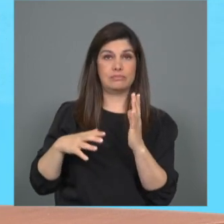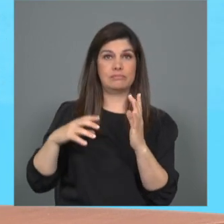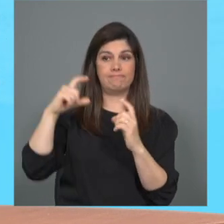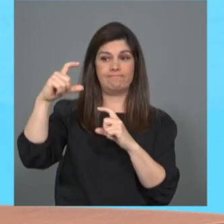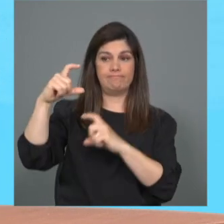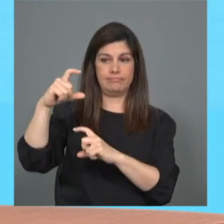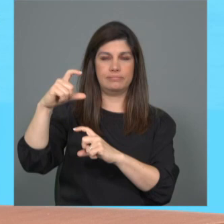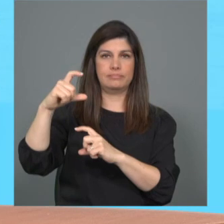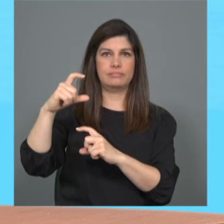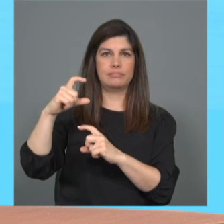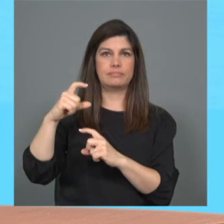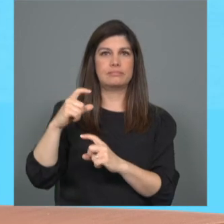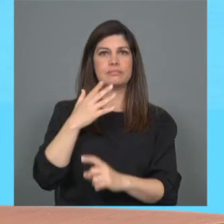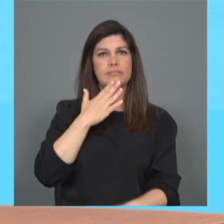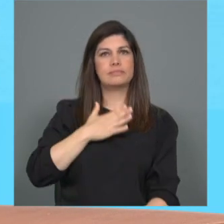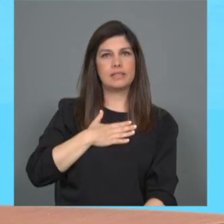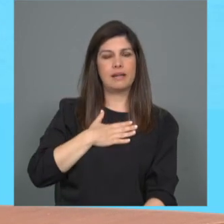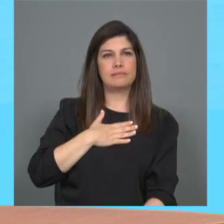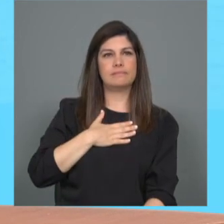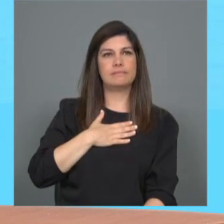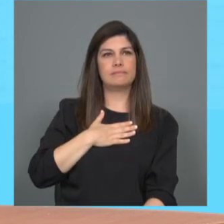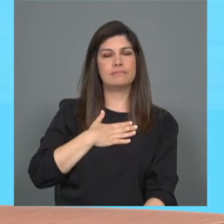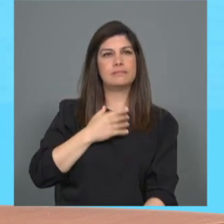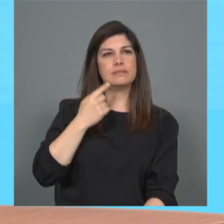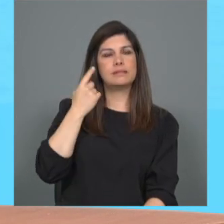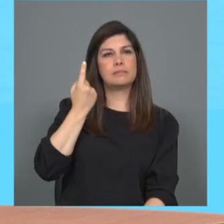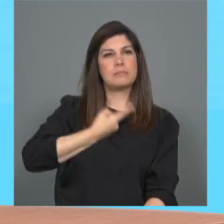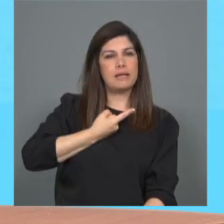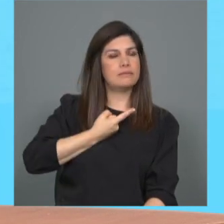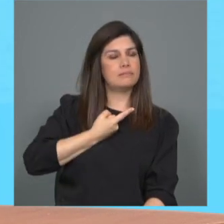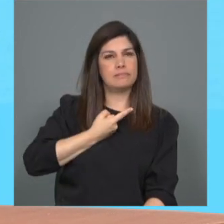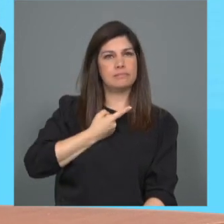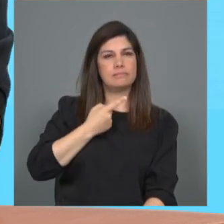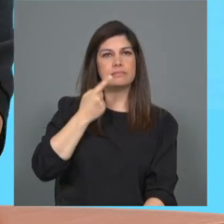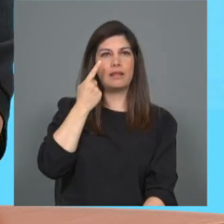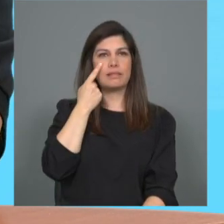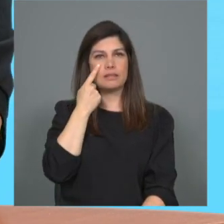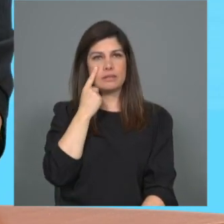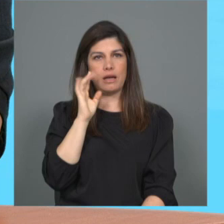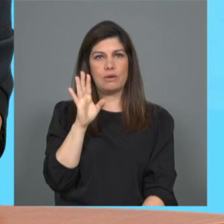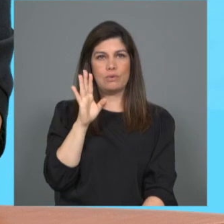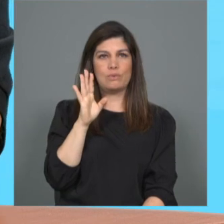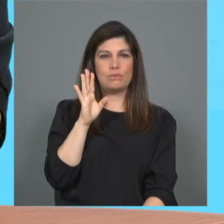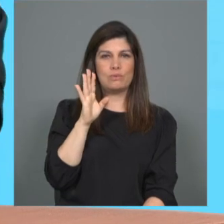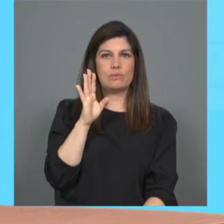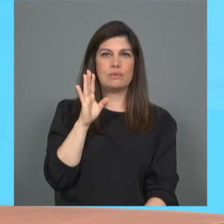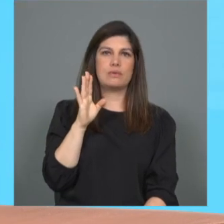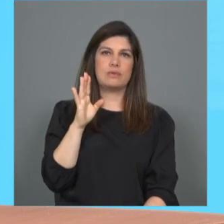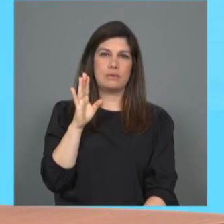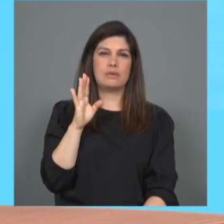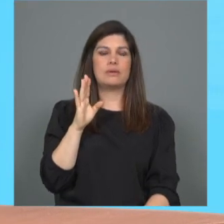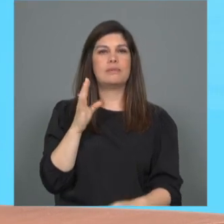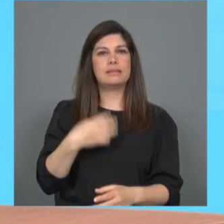apontam-nos para a vigilância. A vigilância. Num certo sentido a primeira parte, num